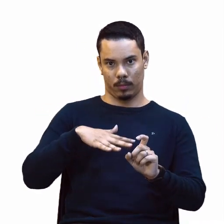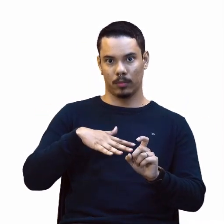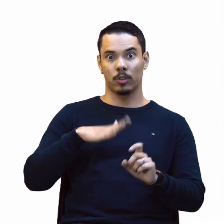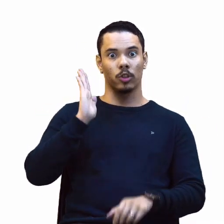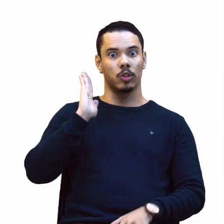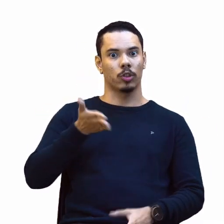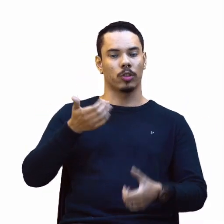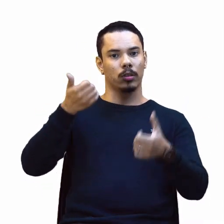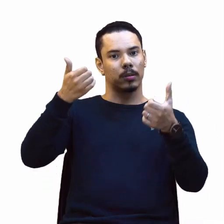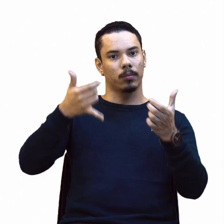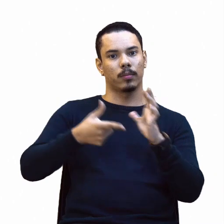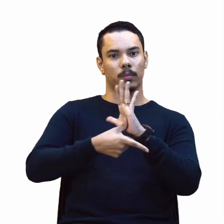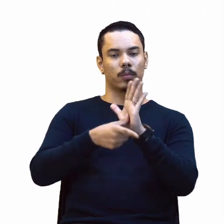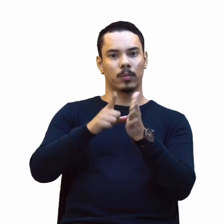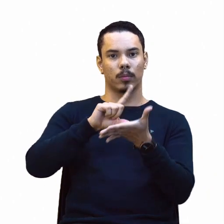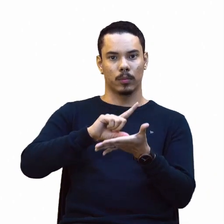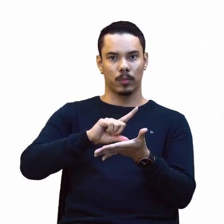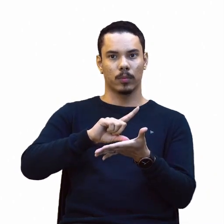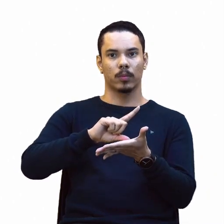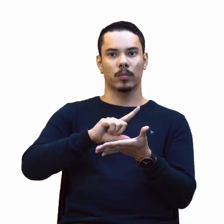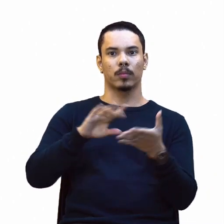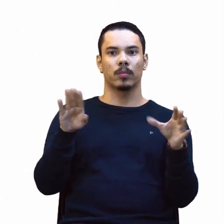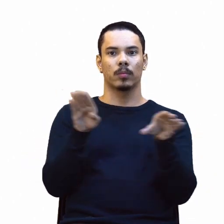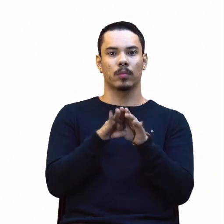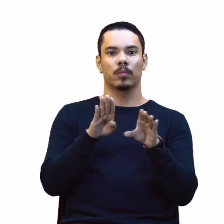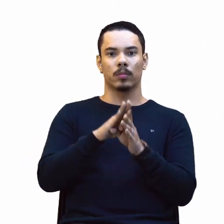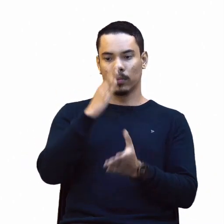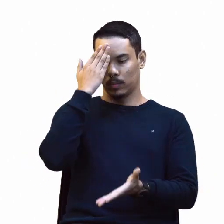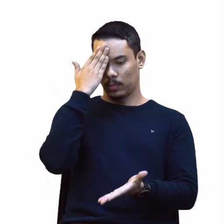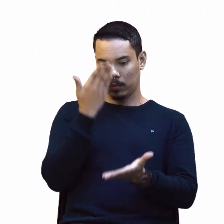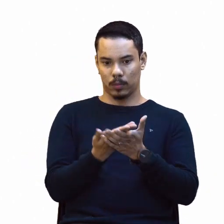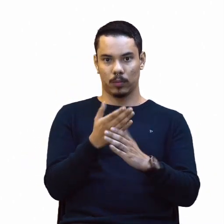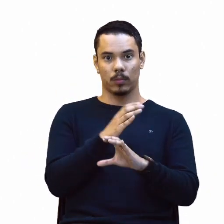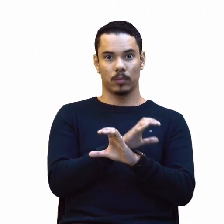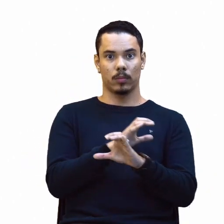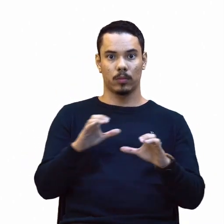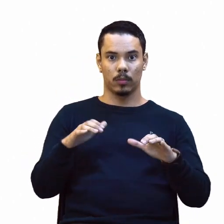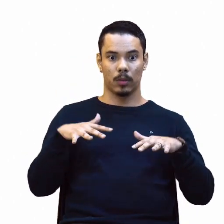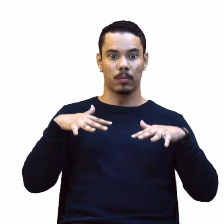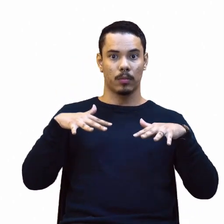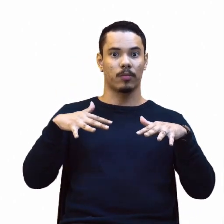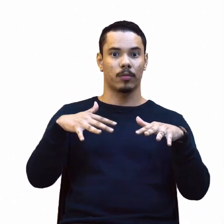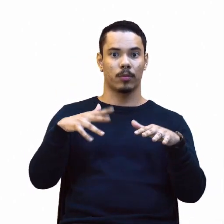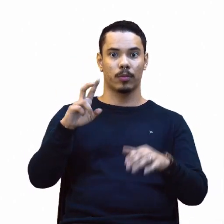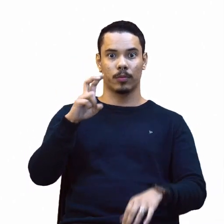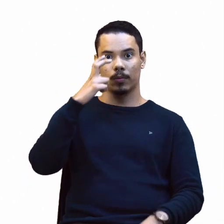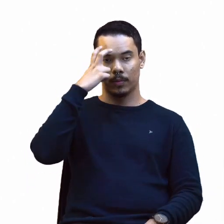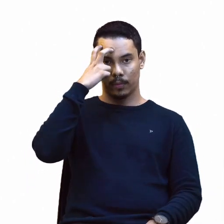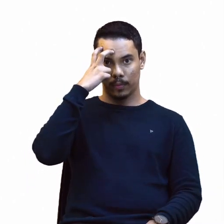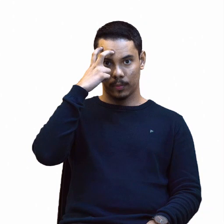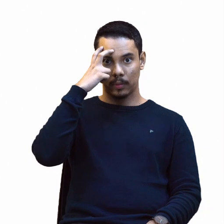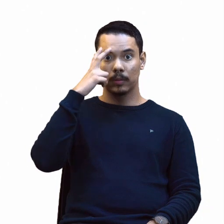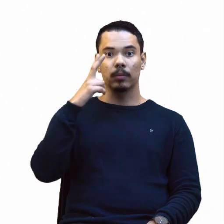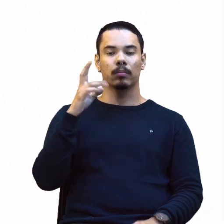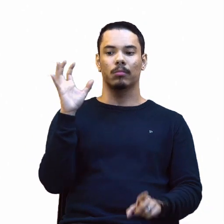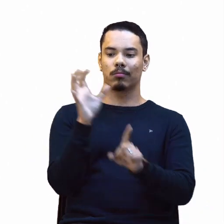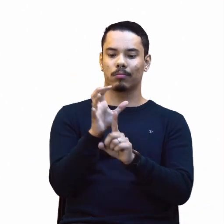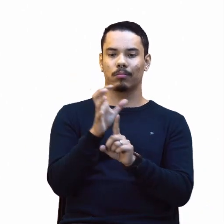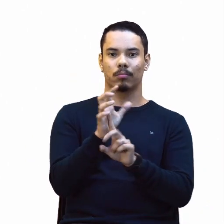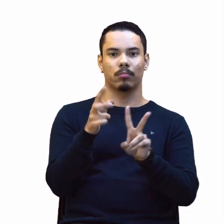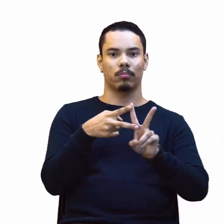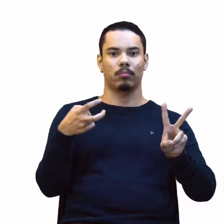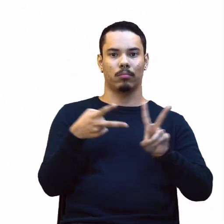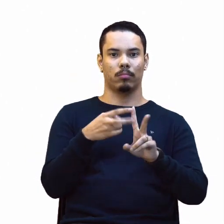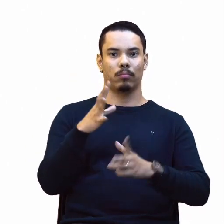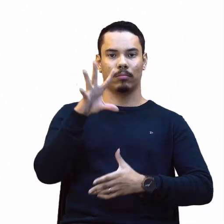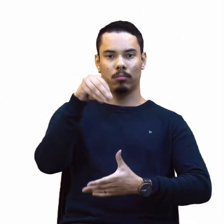posto, né? As suas crenças e manifestações culturais. As influências indígenas na mitologia brasileira